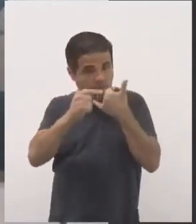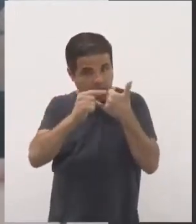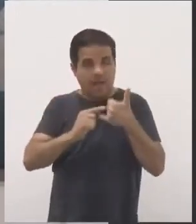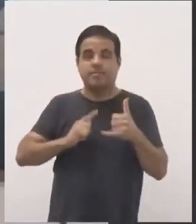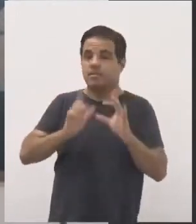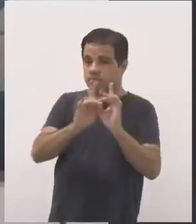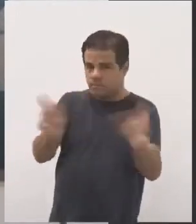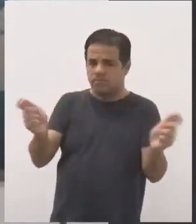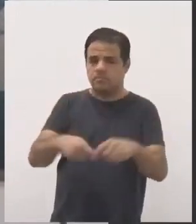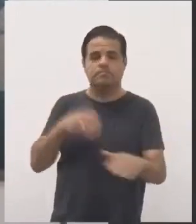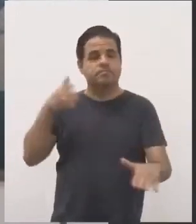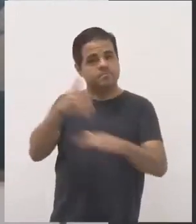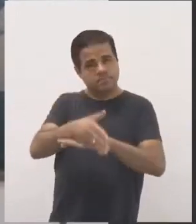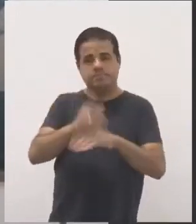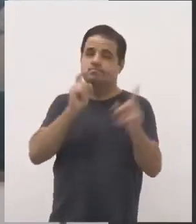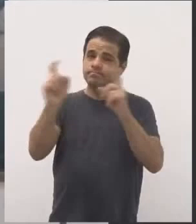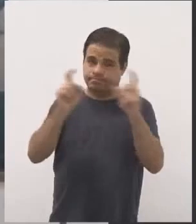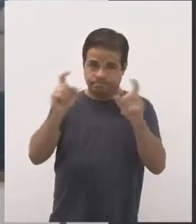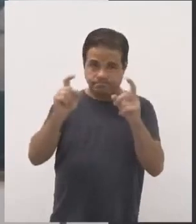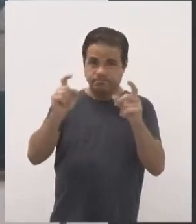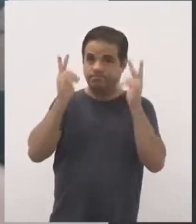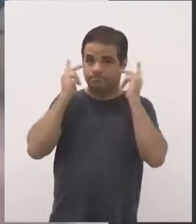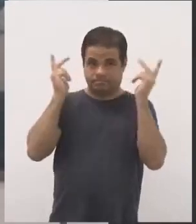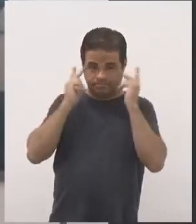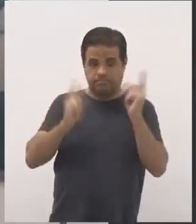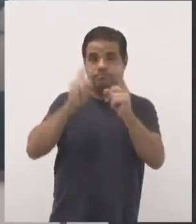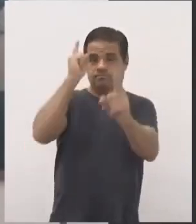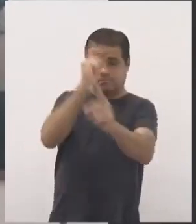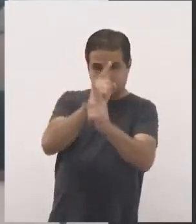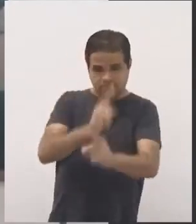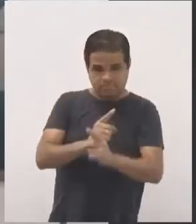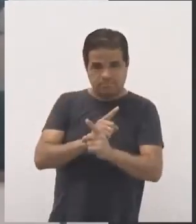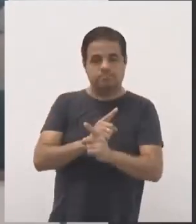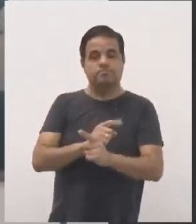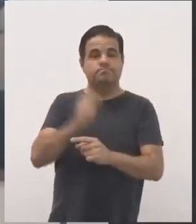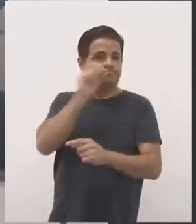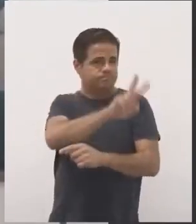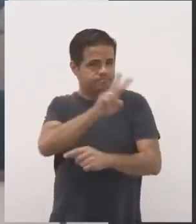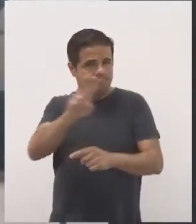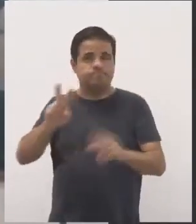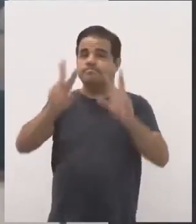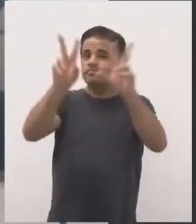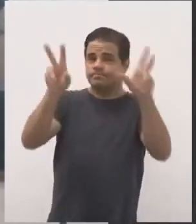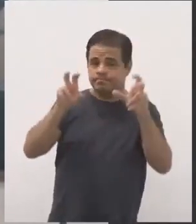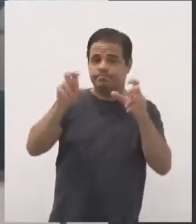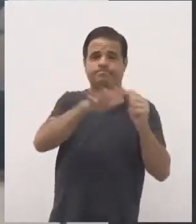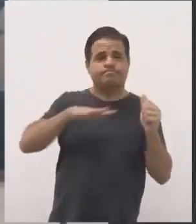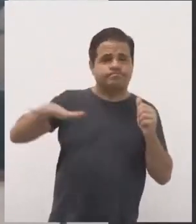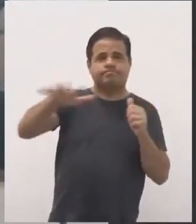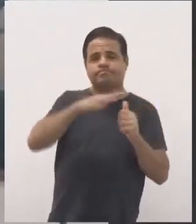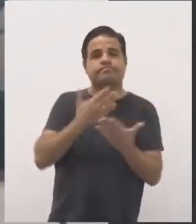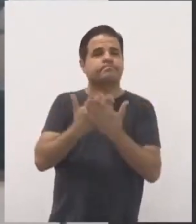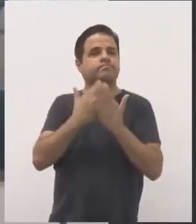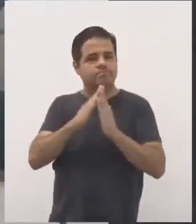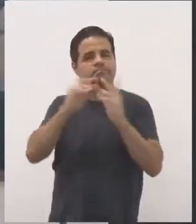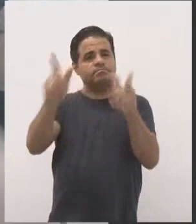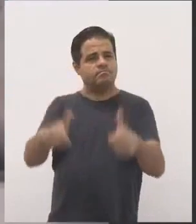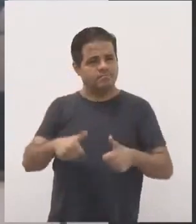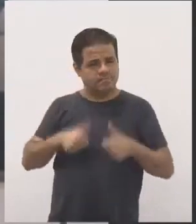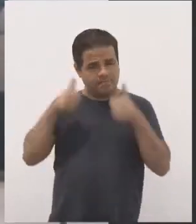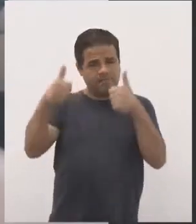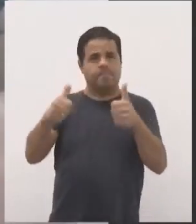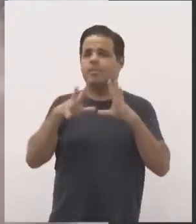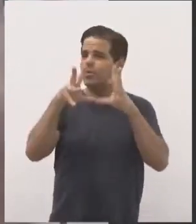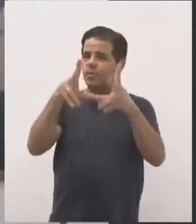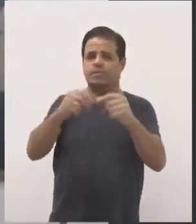você pode participar de uma reunião e encontros assertivos, olhando essa questão do clima escolar e a melhoria